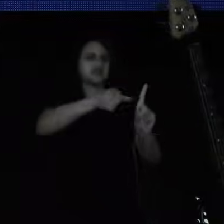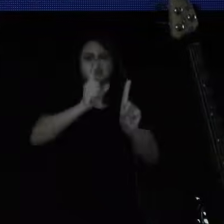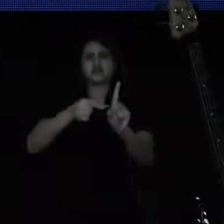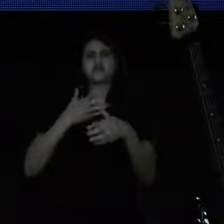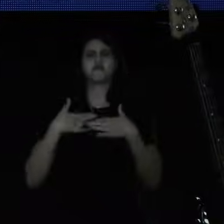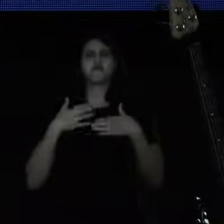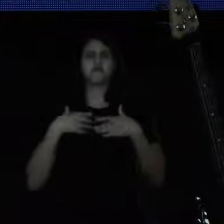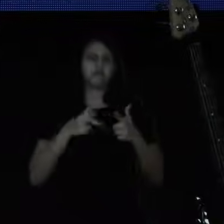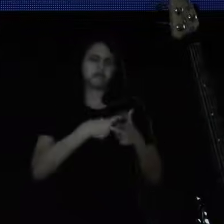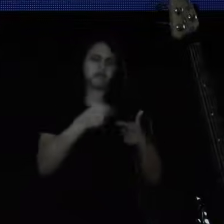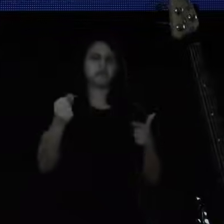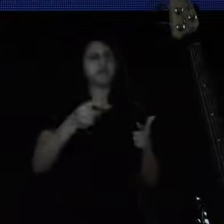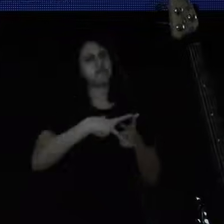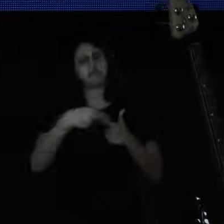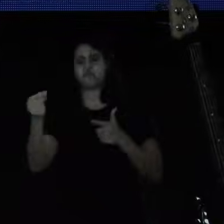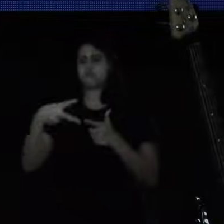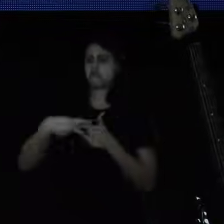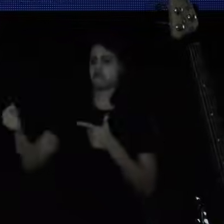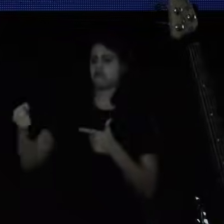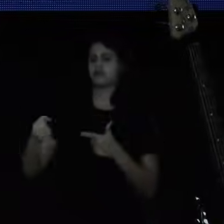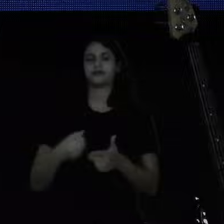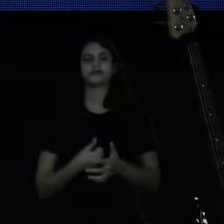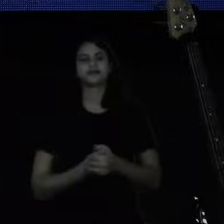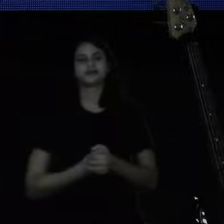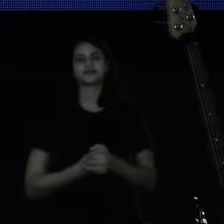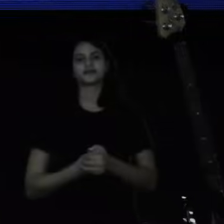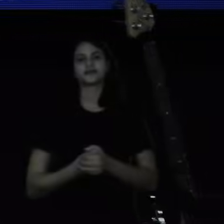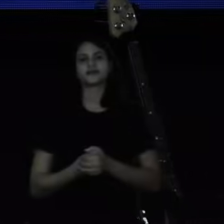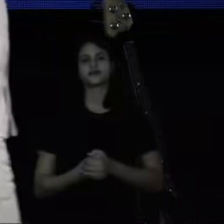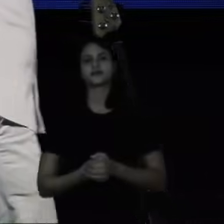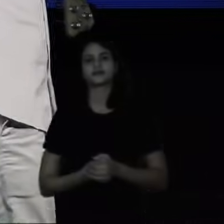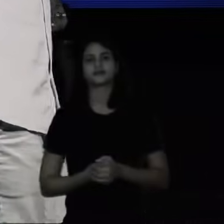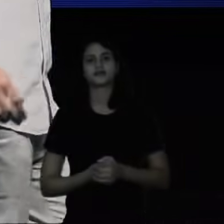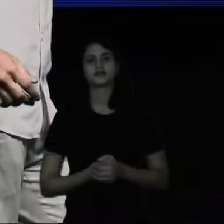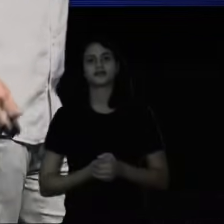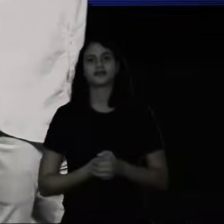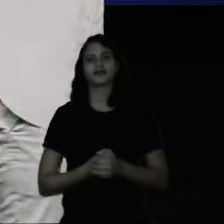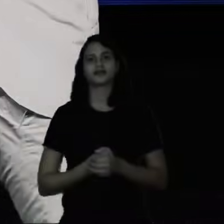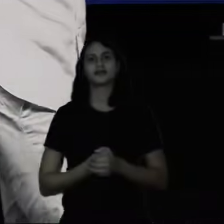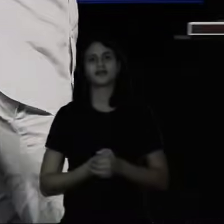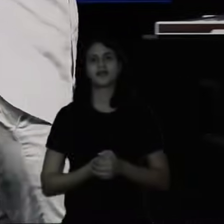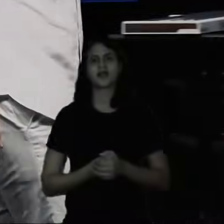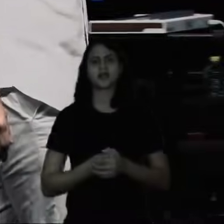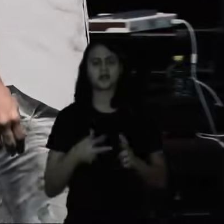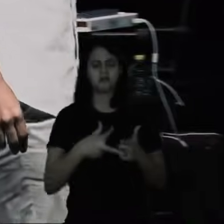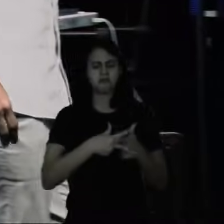Porque a gente faz assim. Deixa ele ver. Minha vitória vai ter sabor de mel.